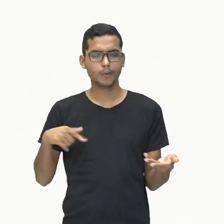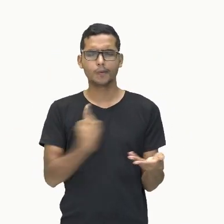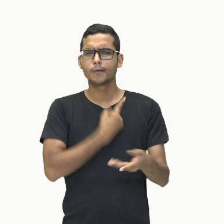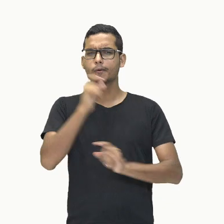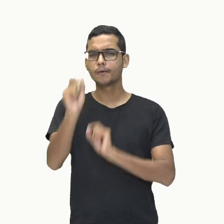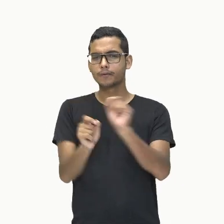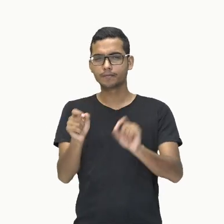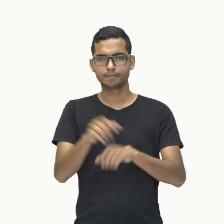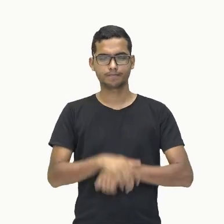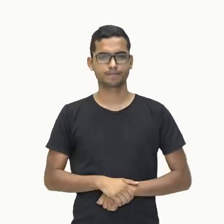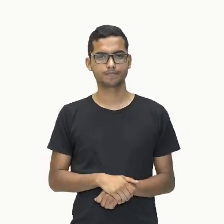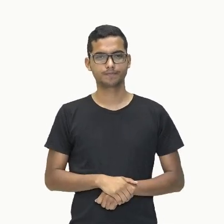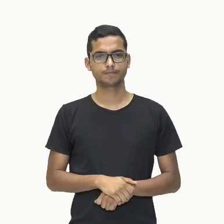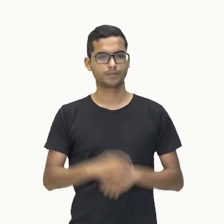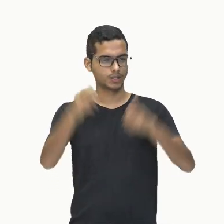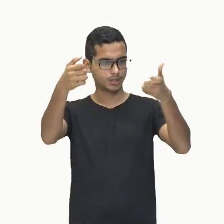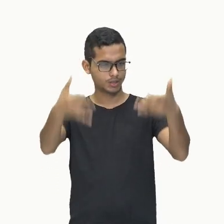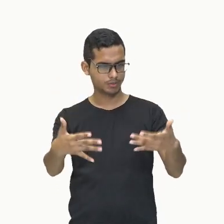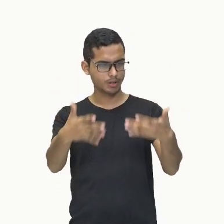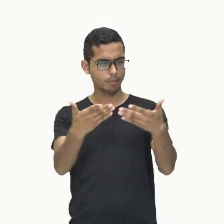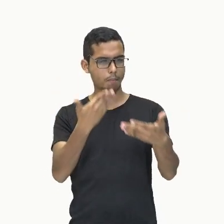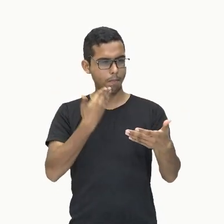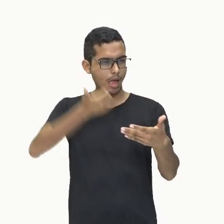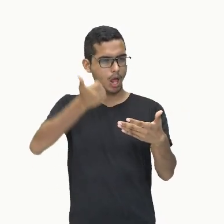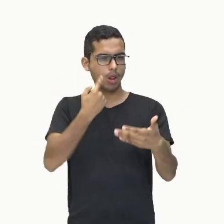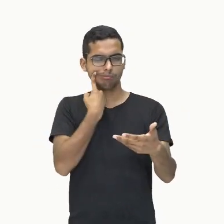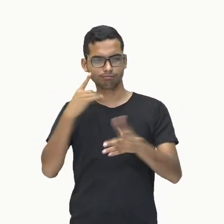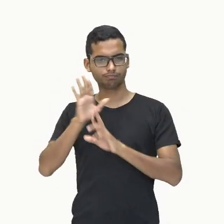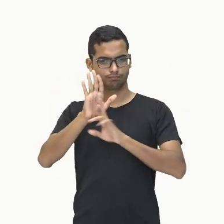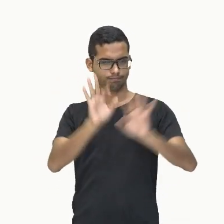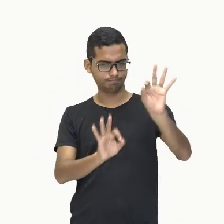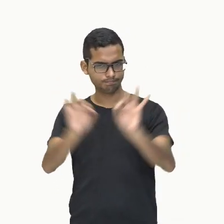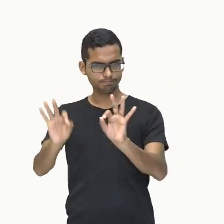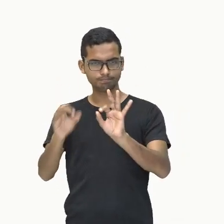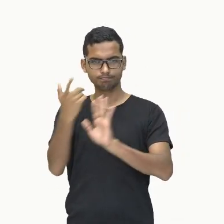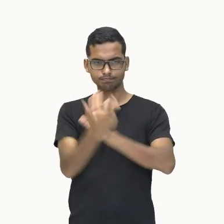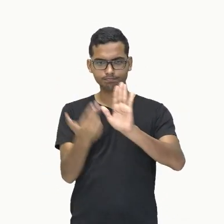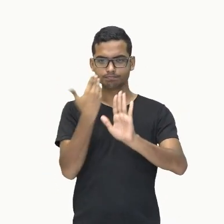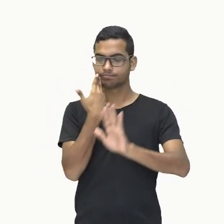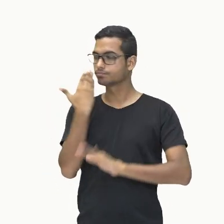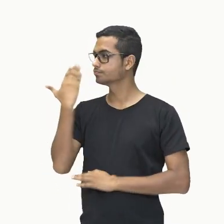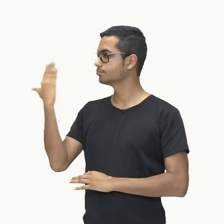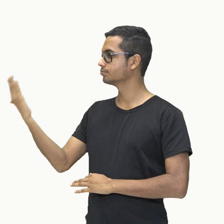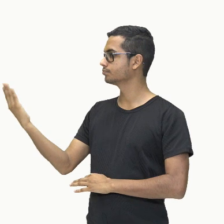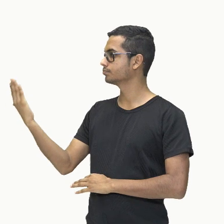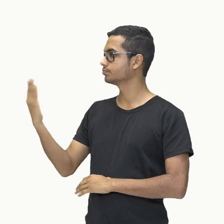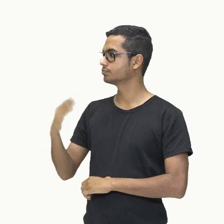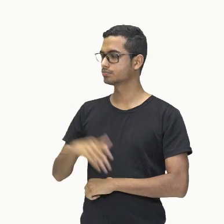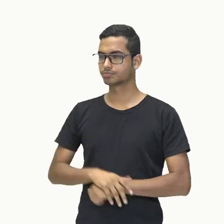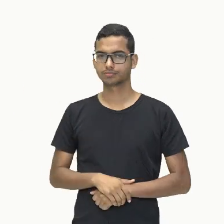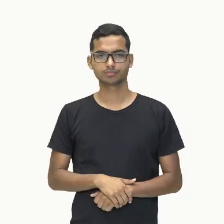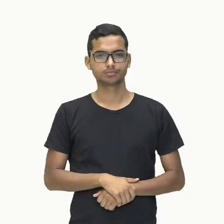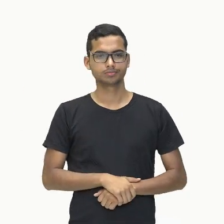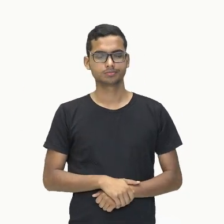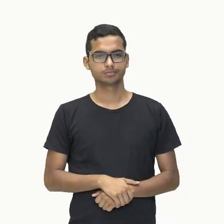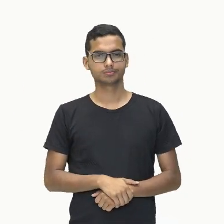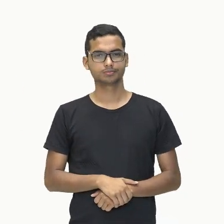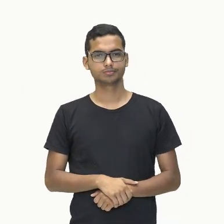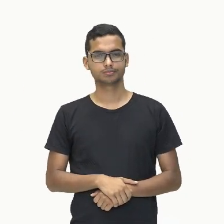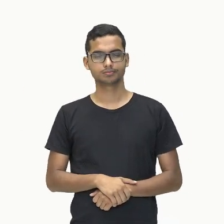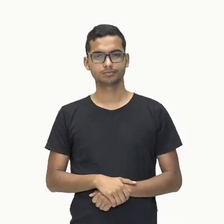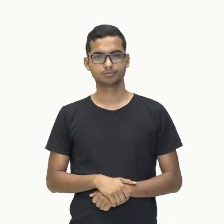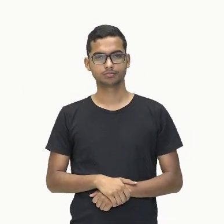só para esclarecer o que eu estou falando, né? Vamos representar aqui rapidinho, ó. Nós vamos representar aqui um plano cartesiano